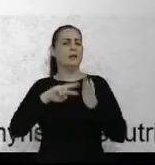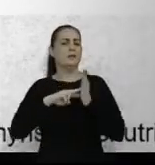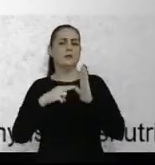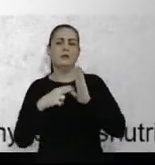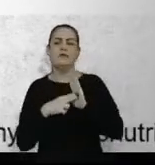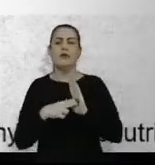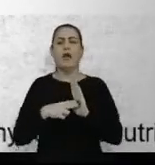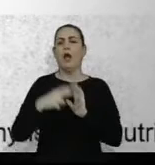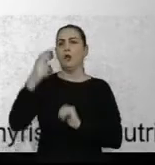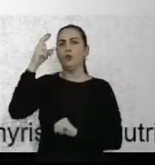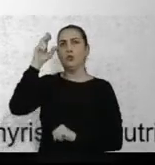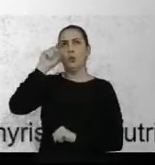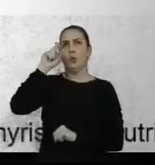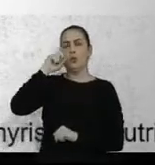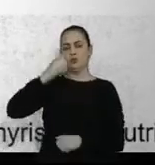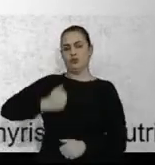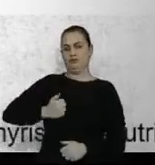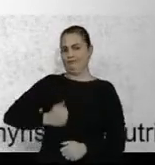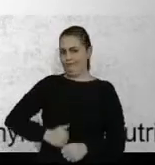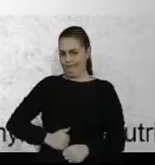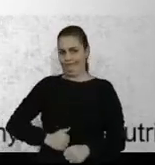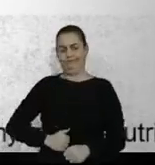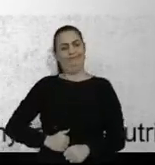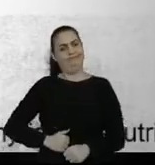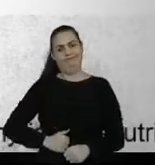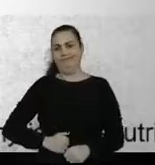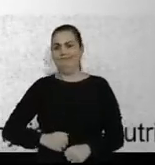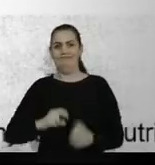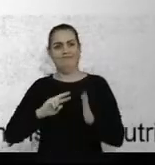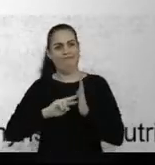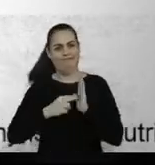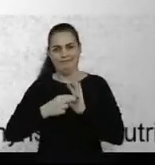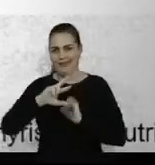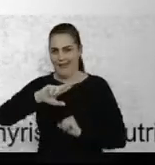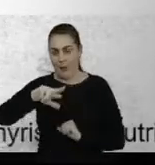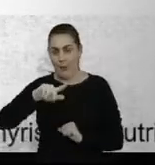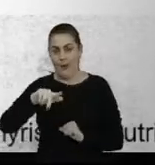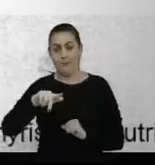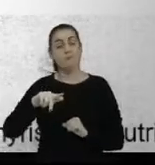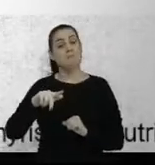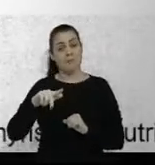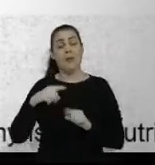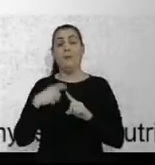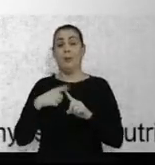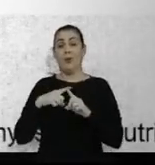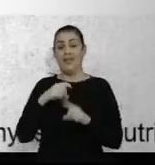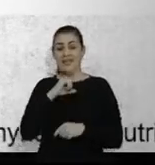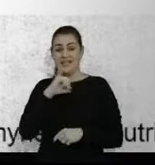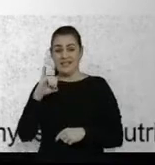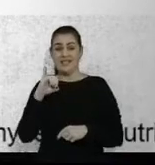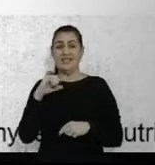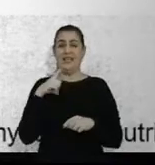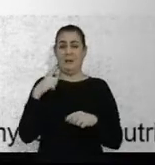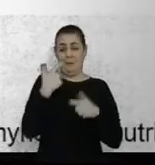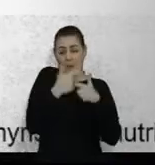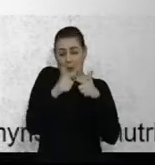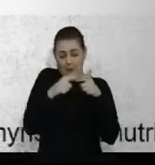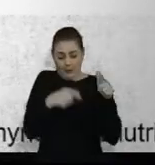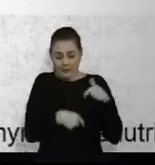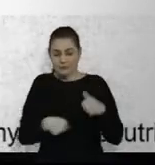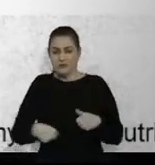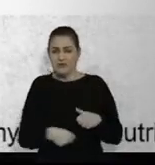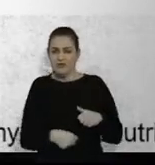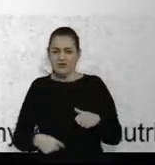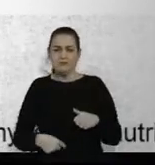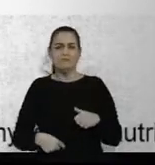pode, inclusive, atrapalhar na performance esportiva, assim também como a hiperpermeabilidade intestinal. Então, a desbiose está envolvida com diversos tipos